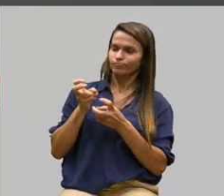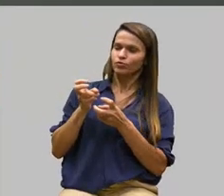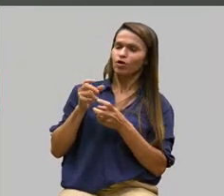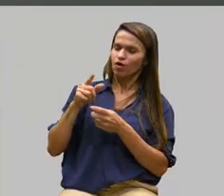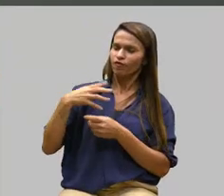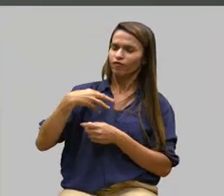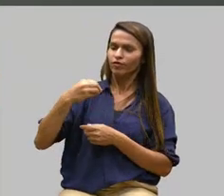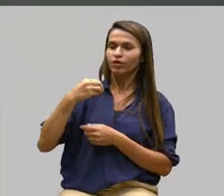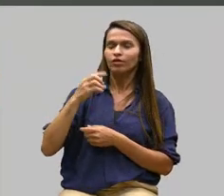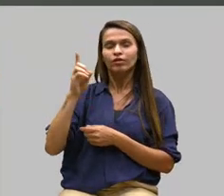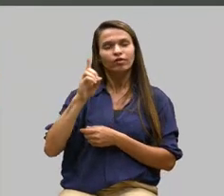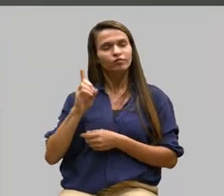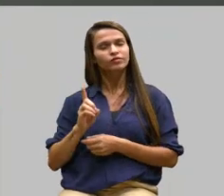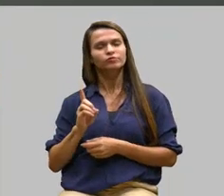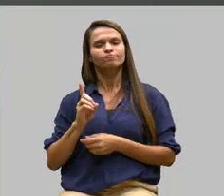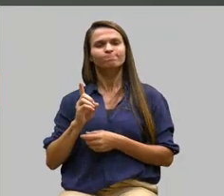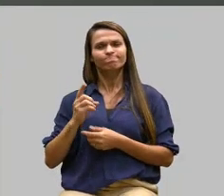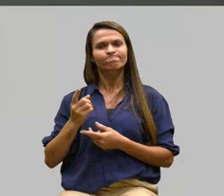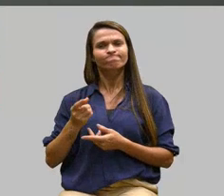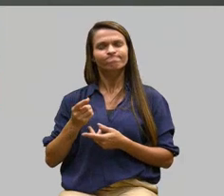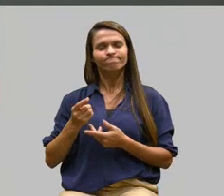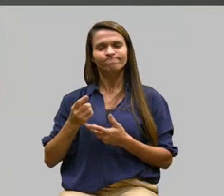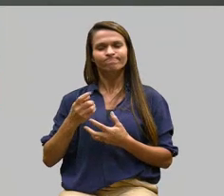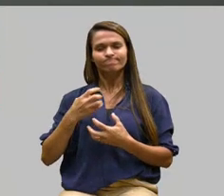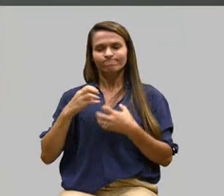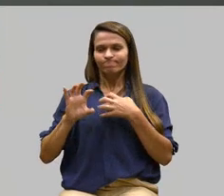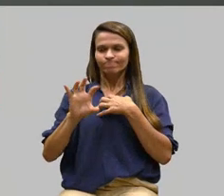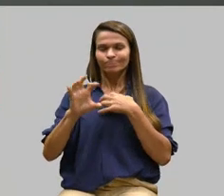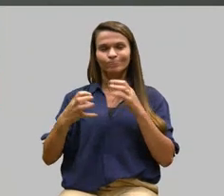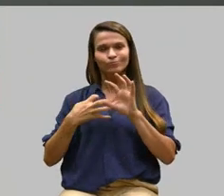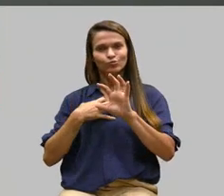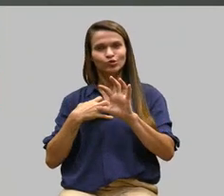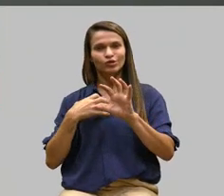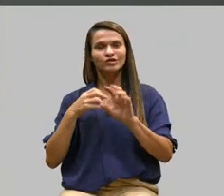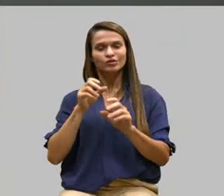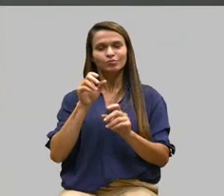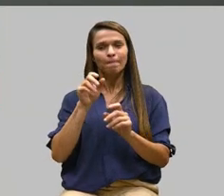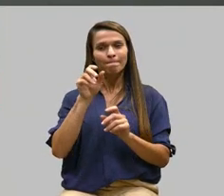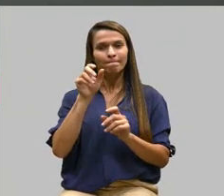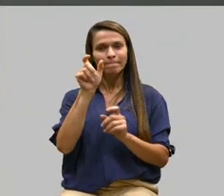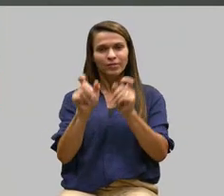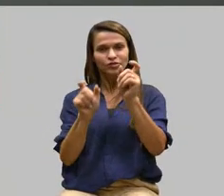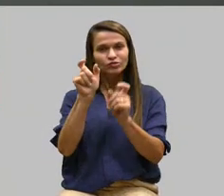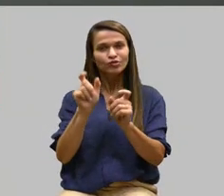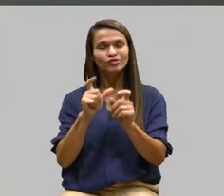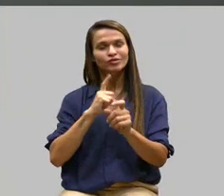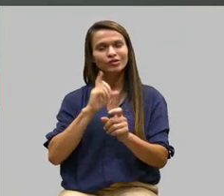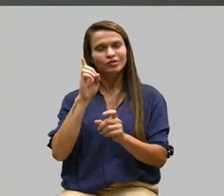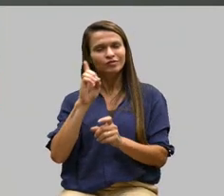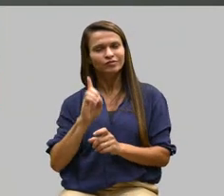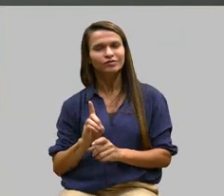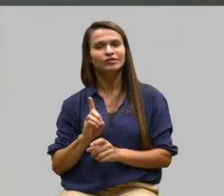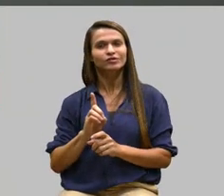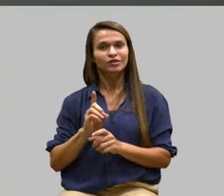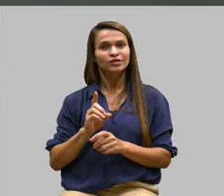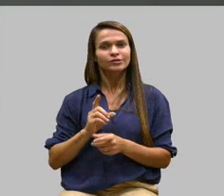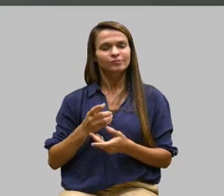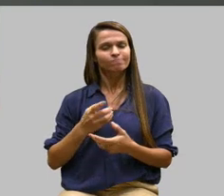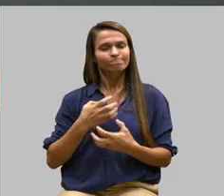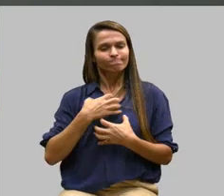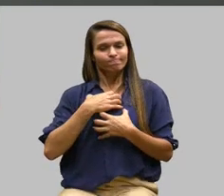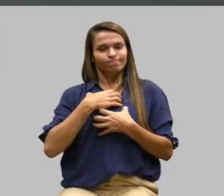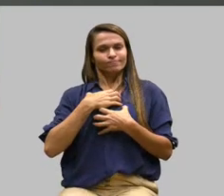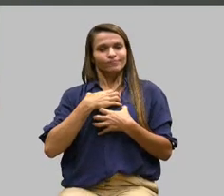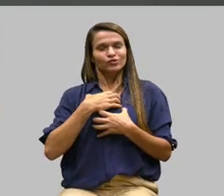veste a camisa das pessoas com deficiência tem experiência porque ele sofre na própria carne na própria